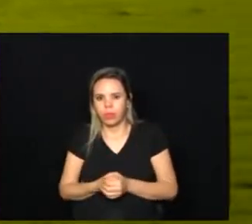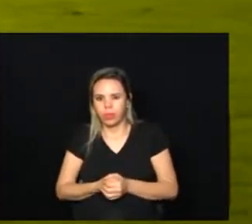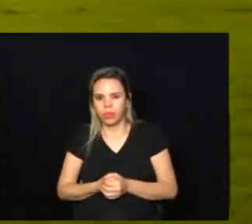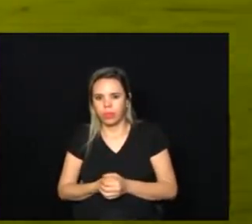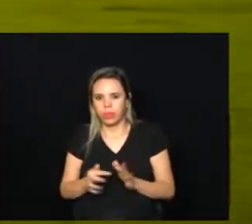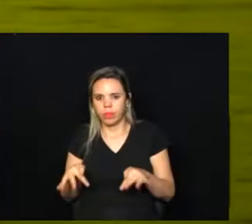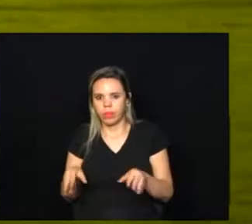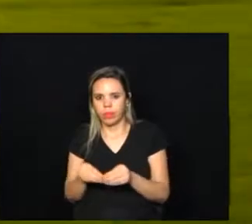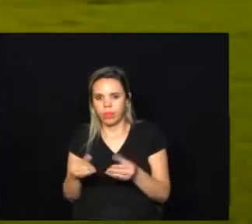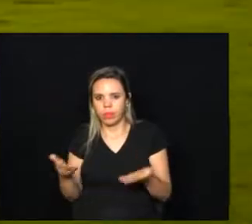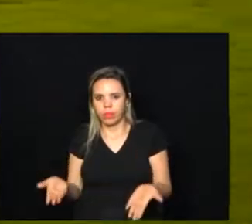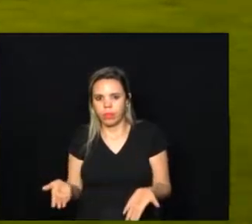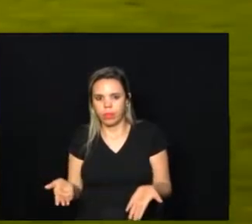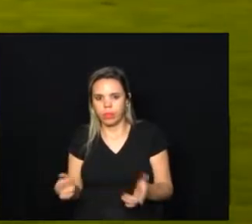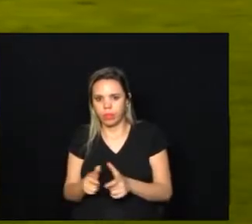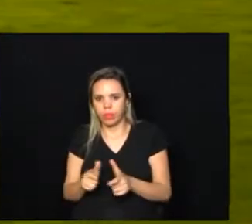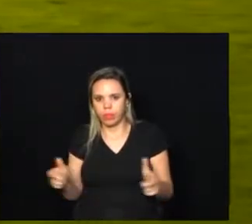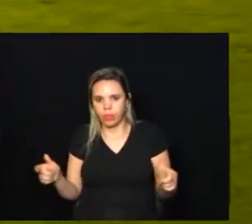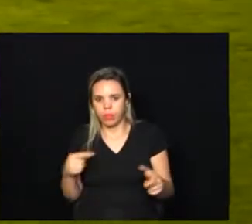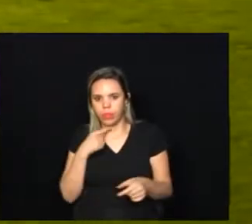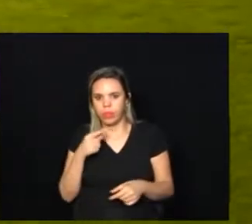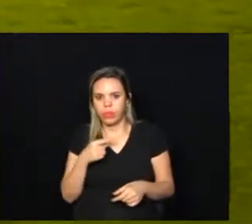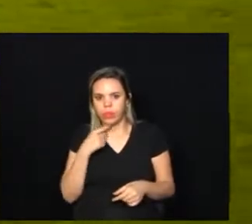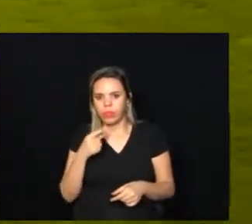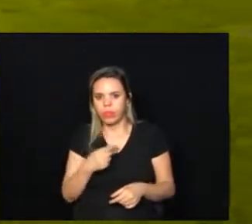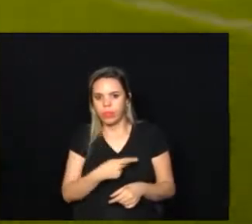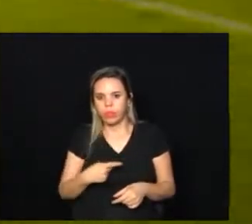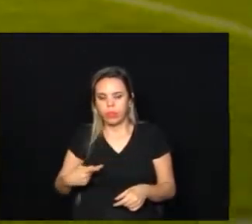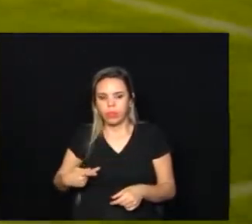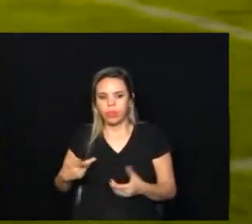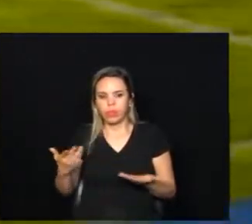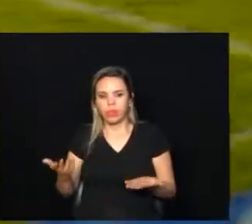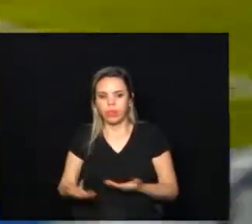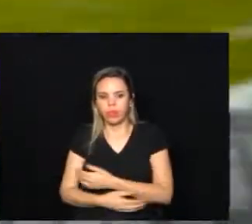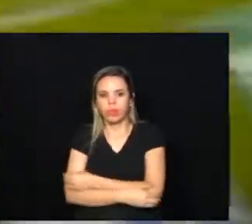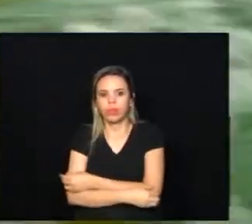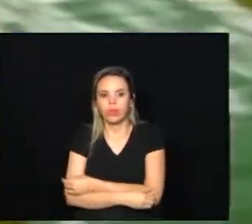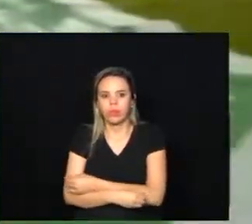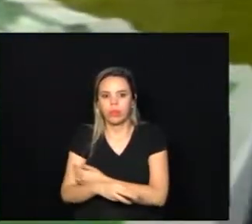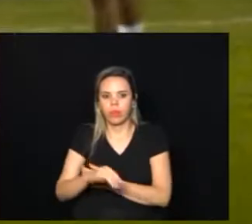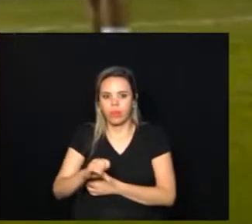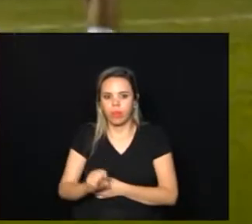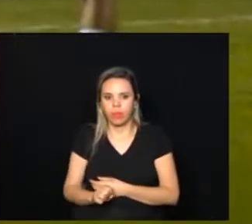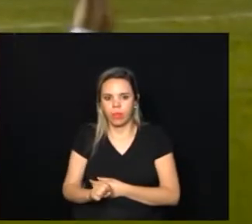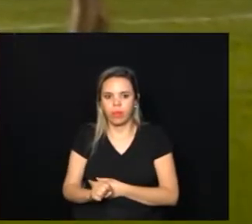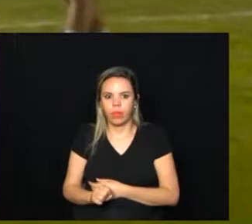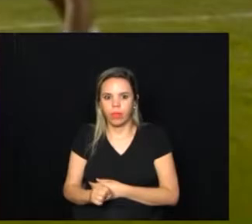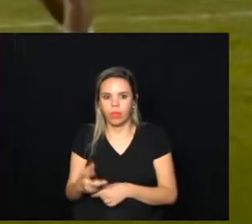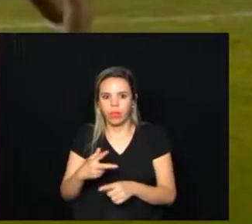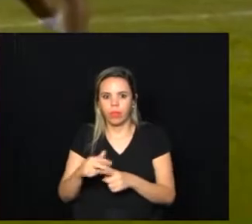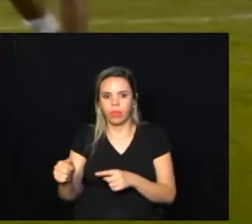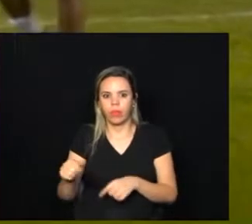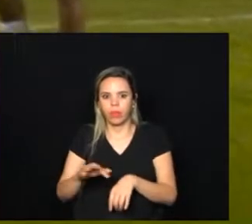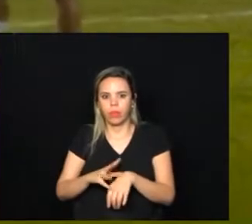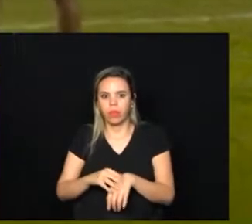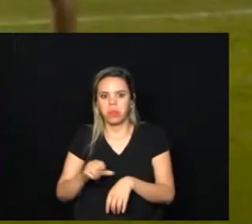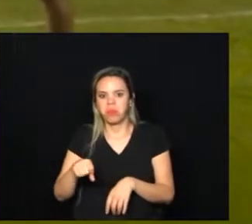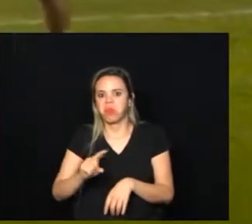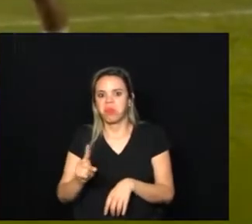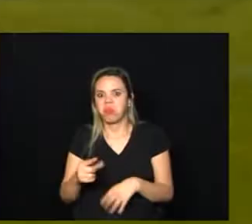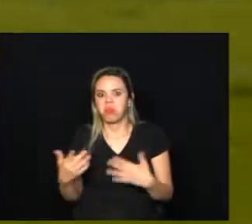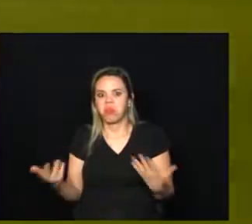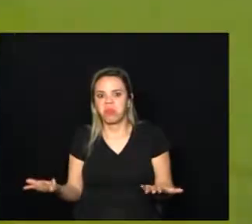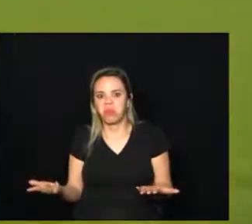por fim, a grande dúvida na Ponte é: Moisés está recuperado de lesão ou